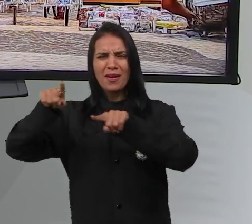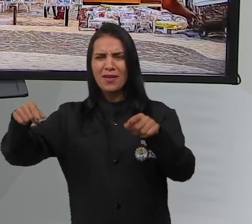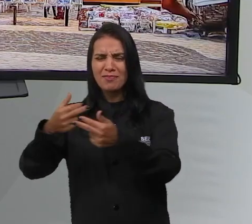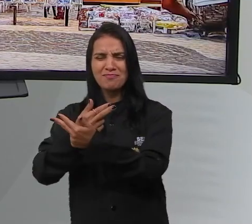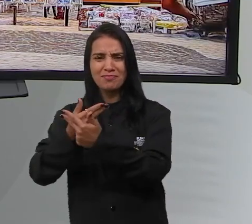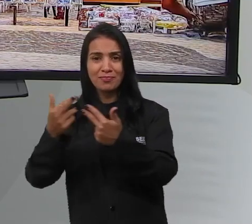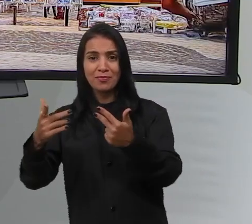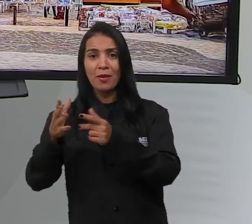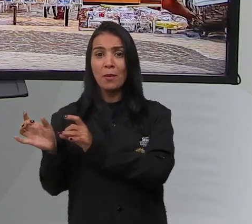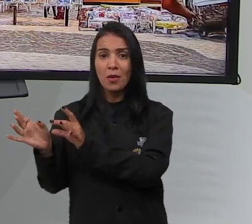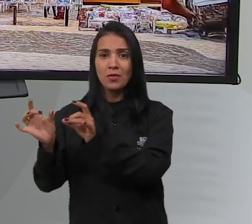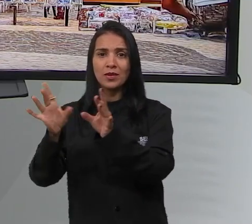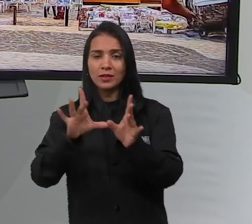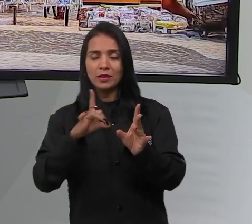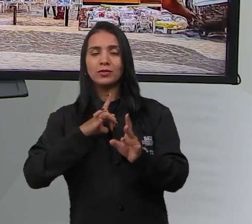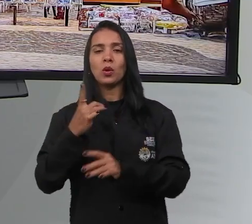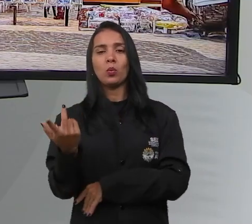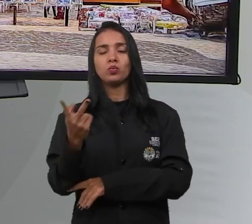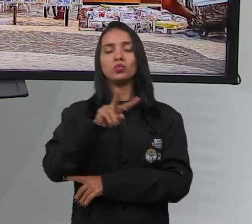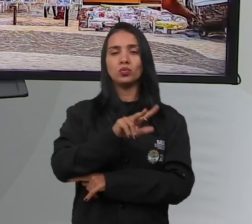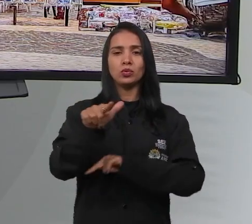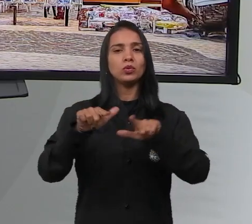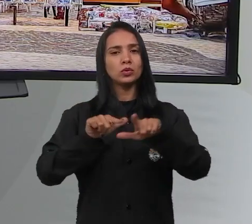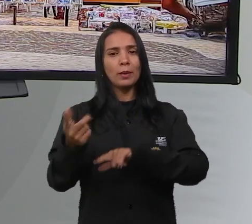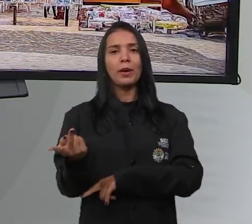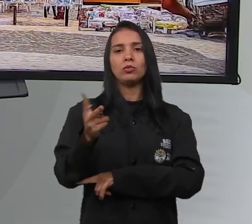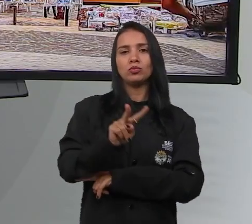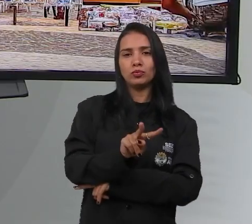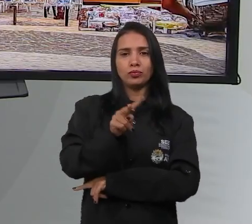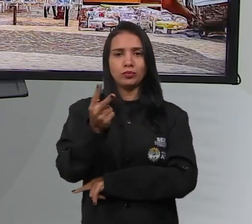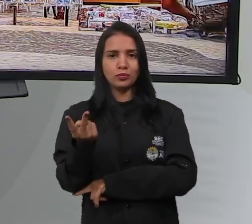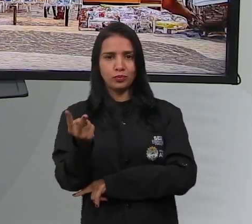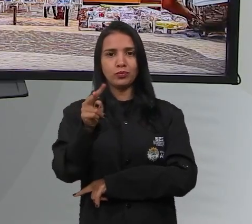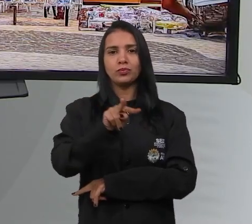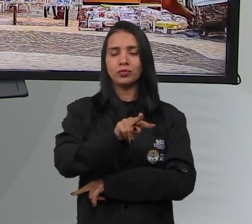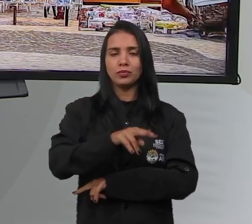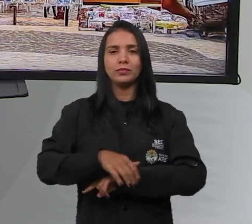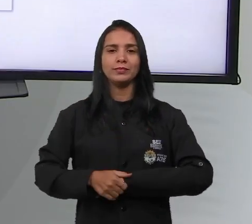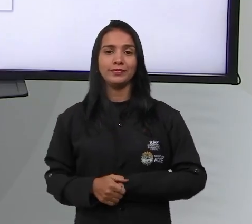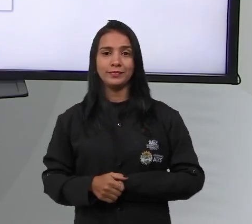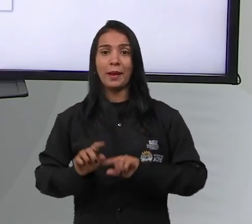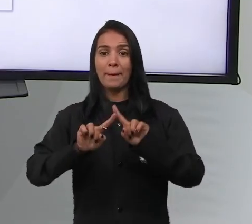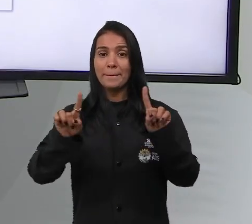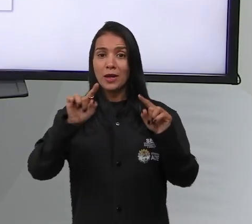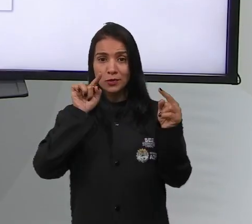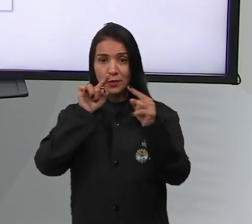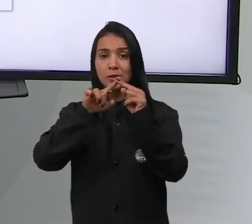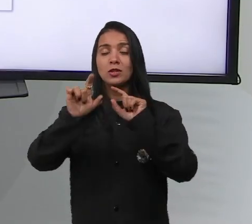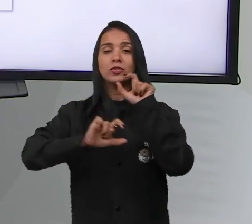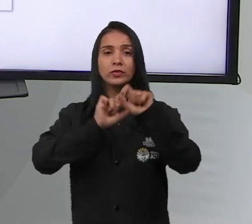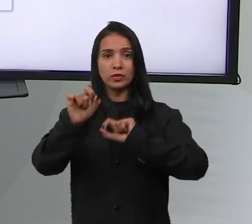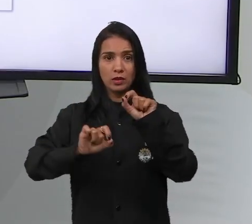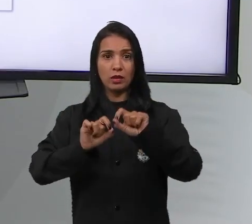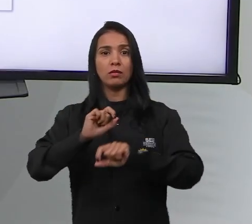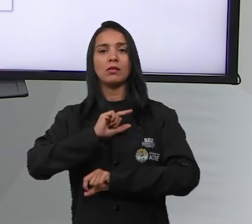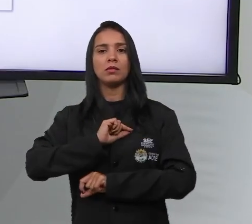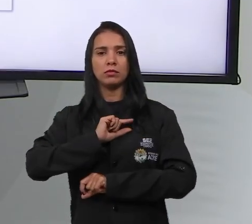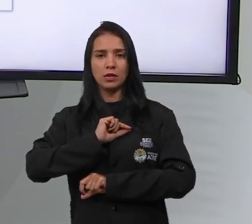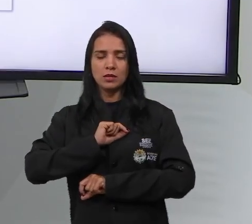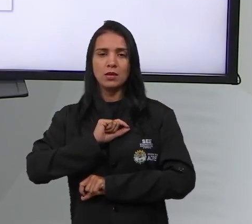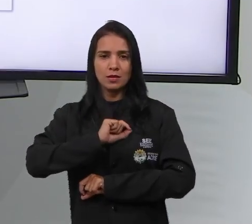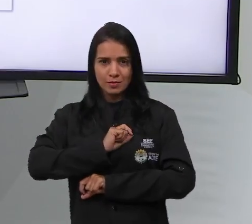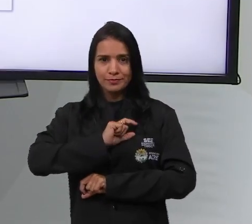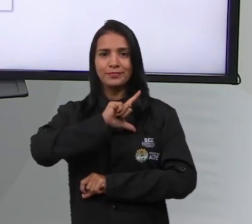frentes, formalidade e informalidade. Tudo isso para poder potencializar as suas